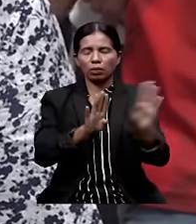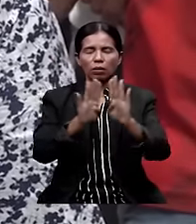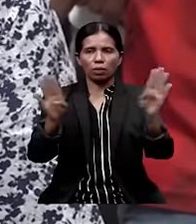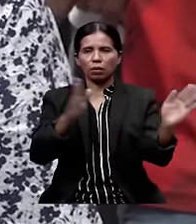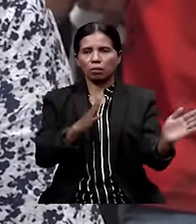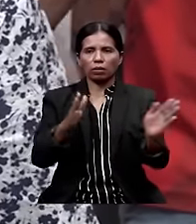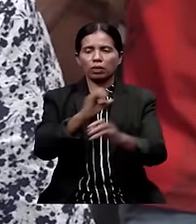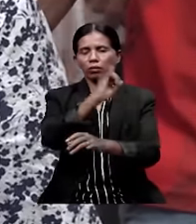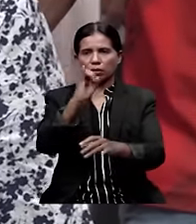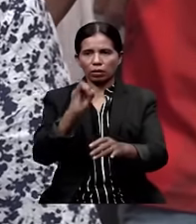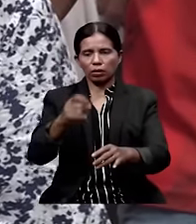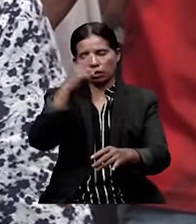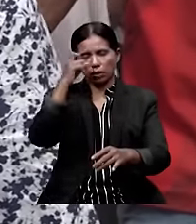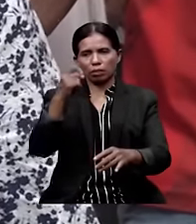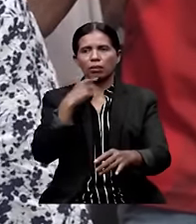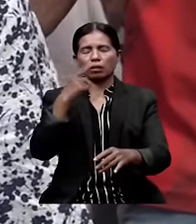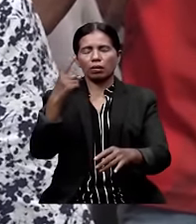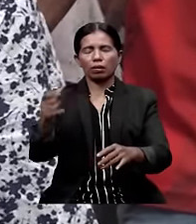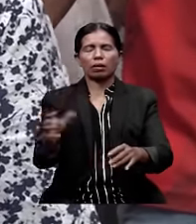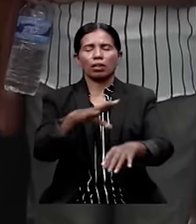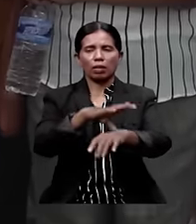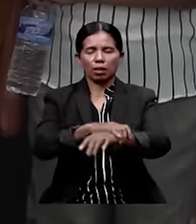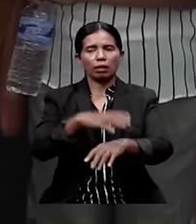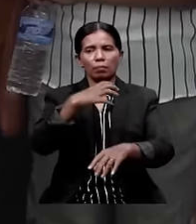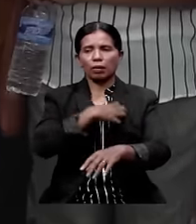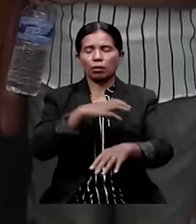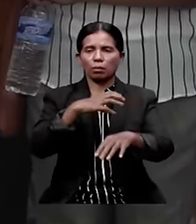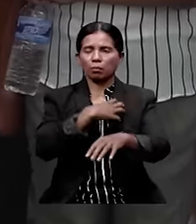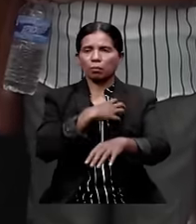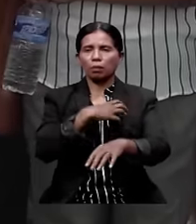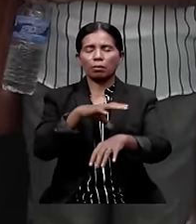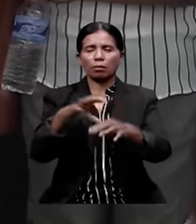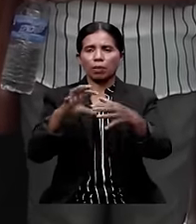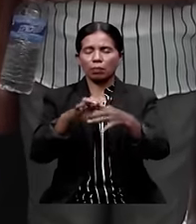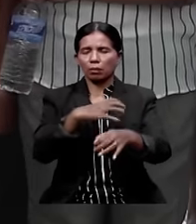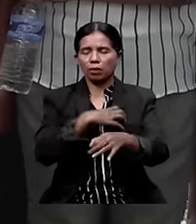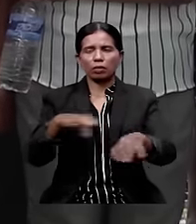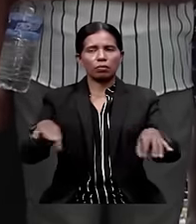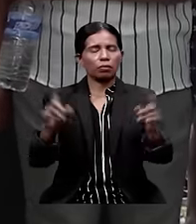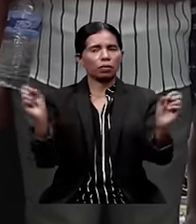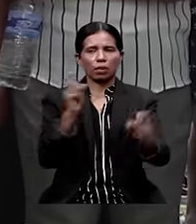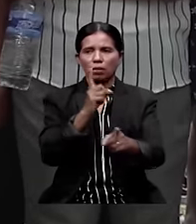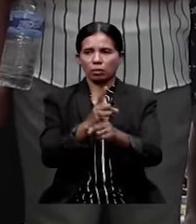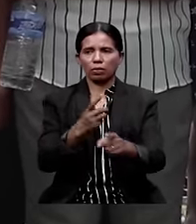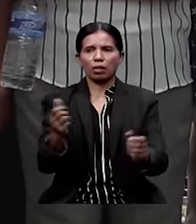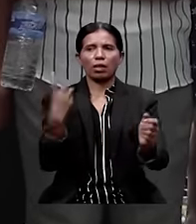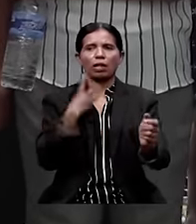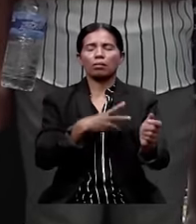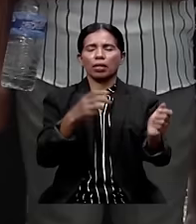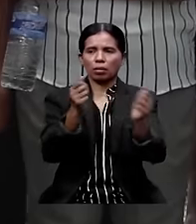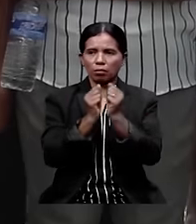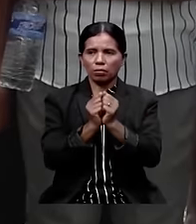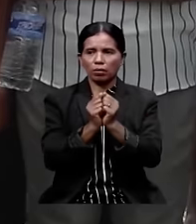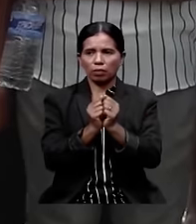de investigação, também considera a atuação membro Penetelli Sira serviço la profissional. A minha professora Sira, há muito que não